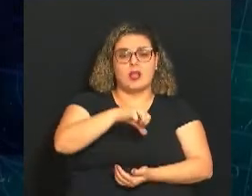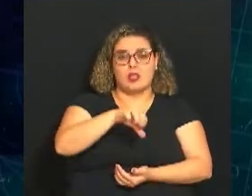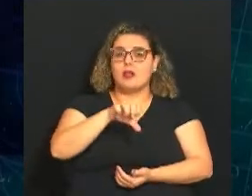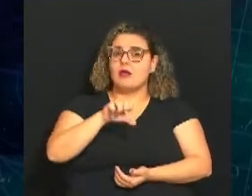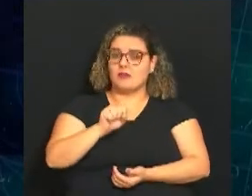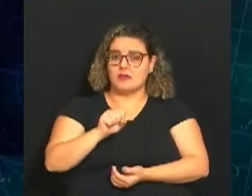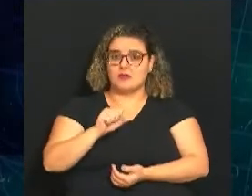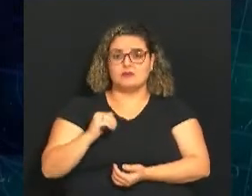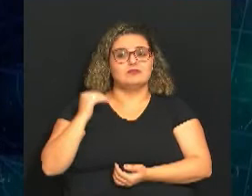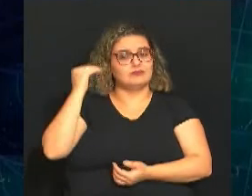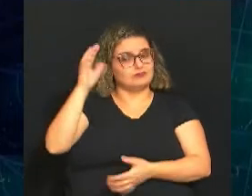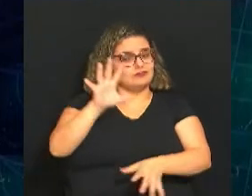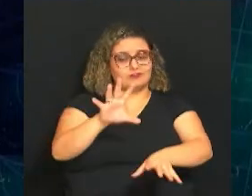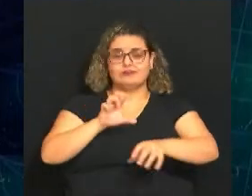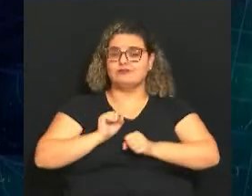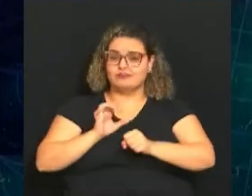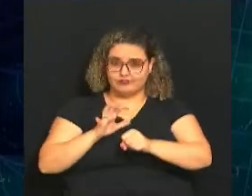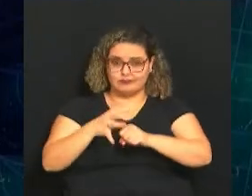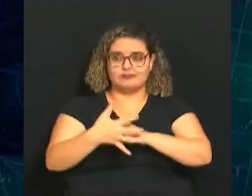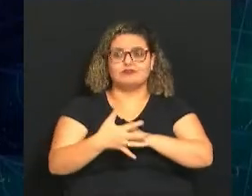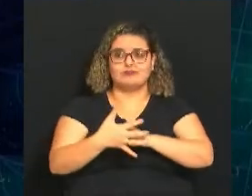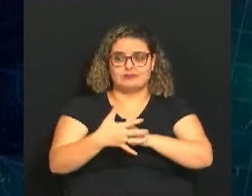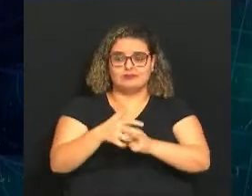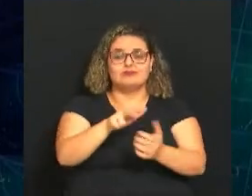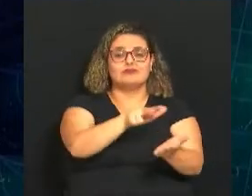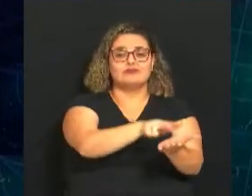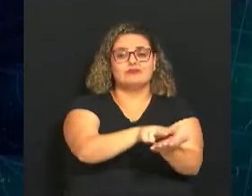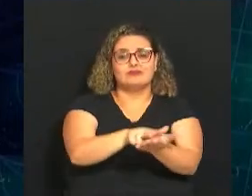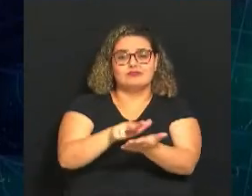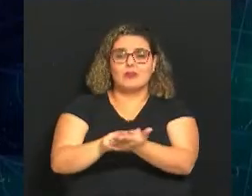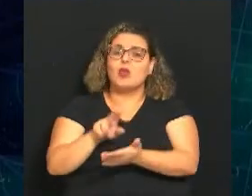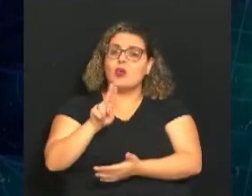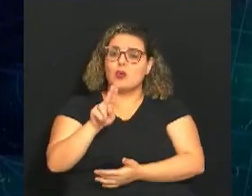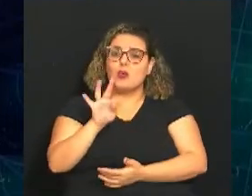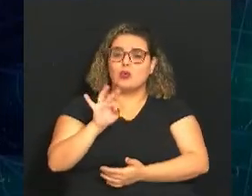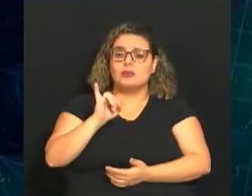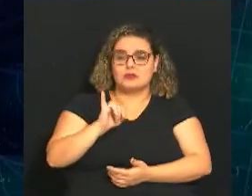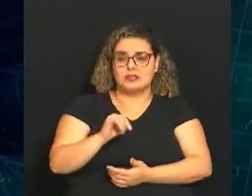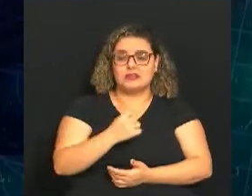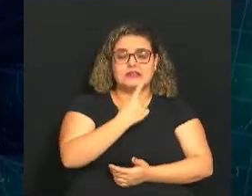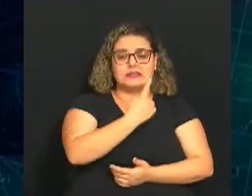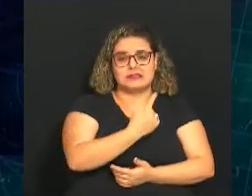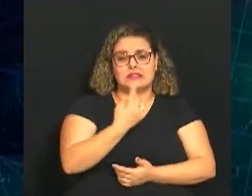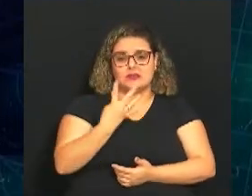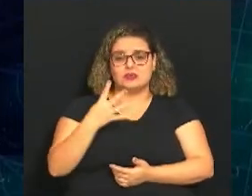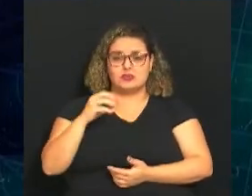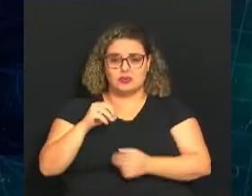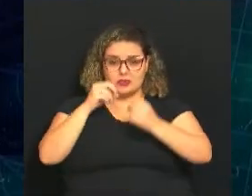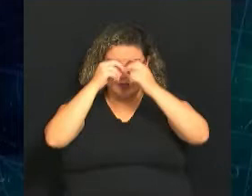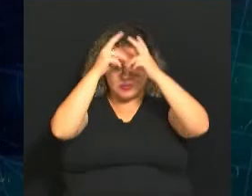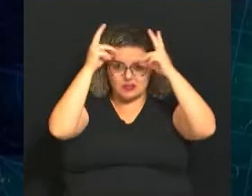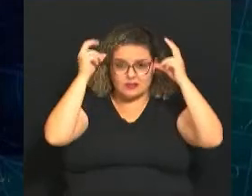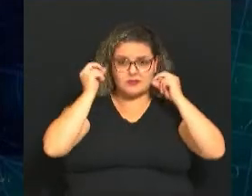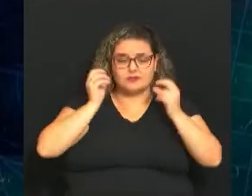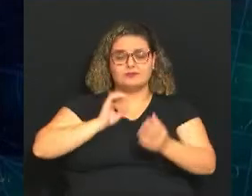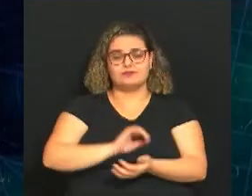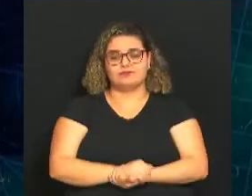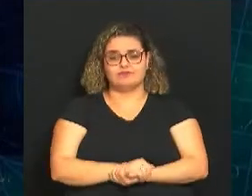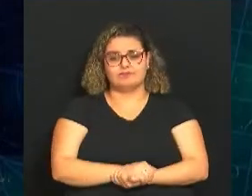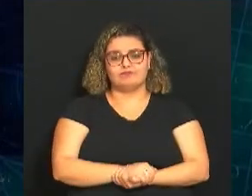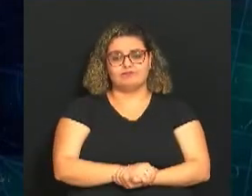adultos com Covid-19 internados em UTI e 140 em enfermaria.